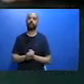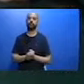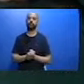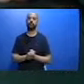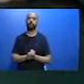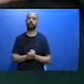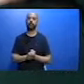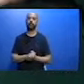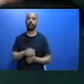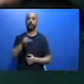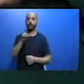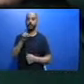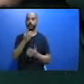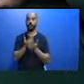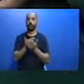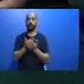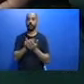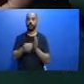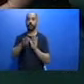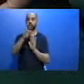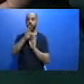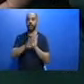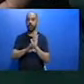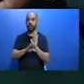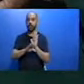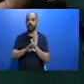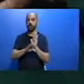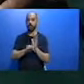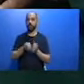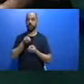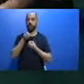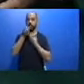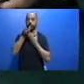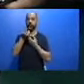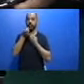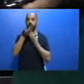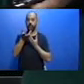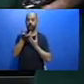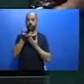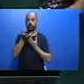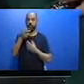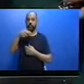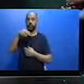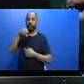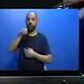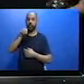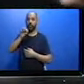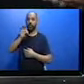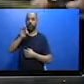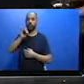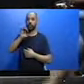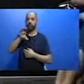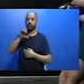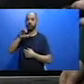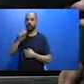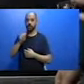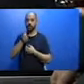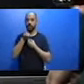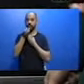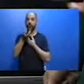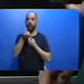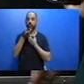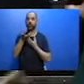o que vocês estudaram o texto em forma de notícia as notícias servem para informar sobre algo que